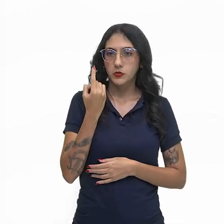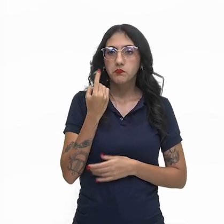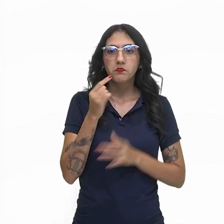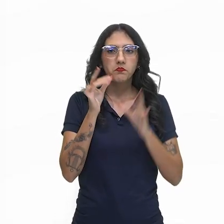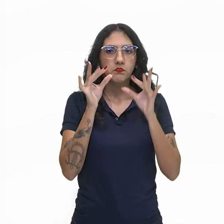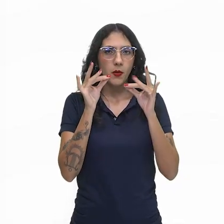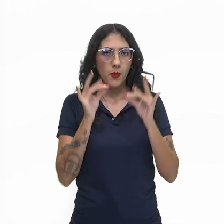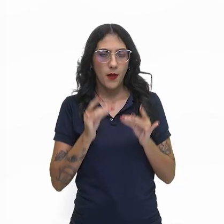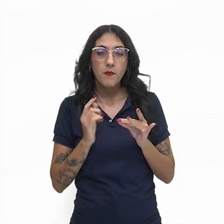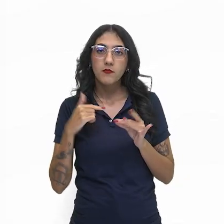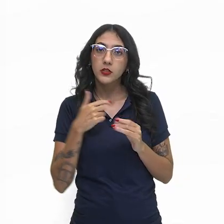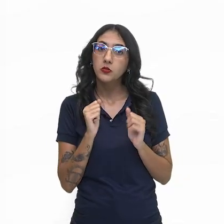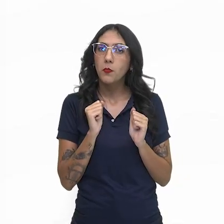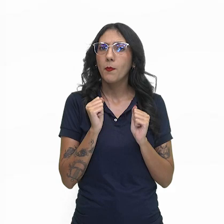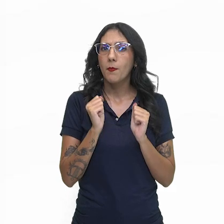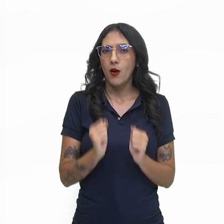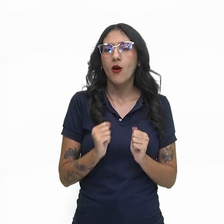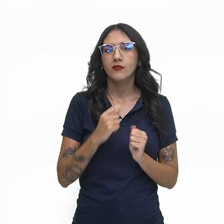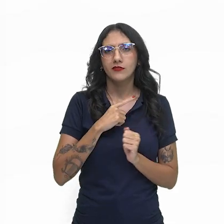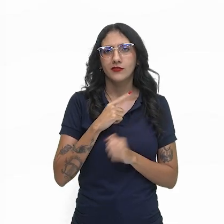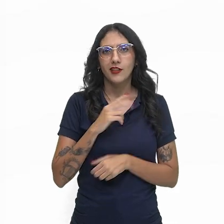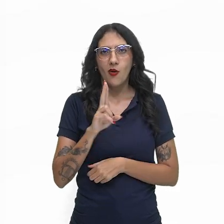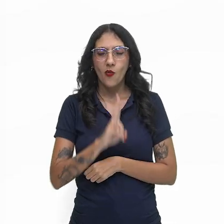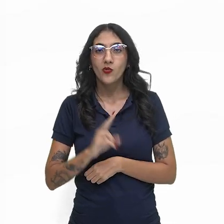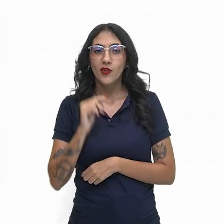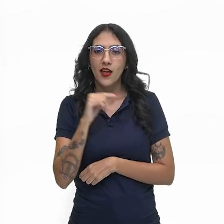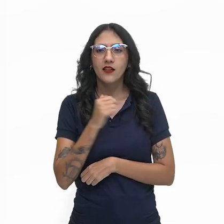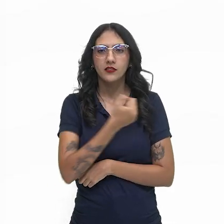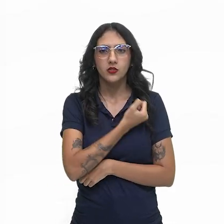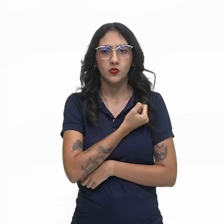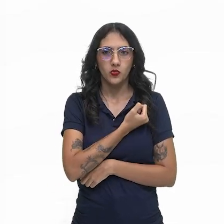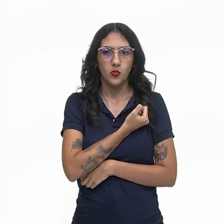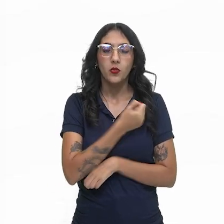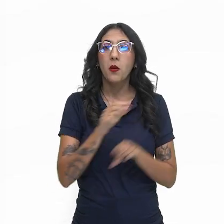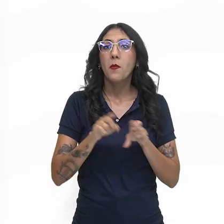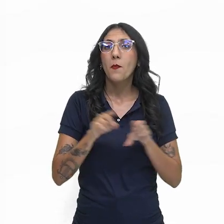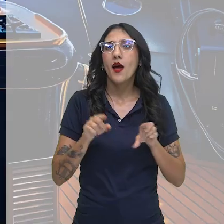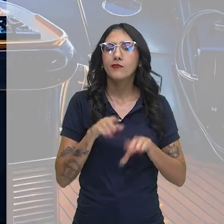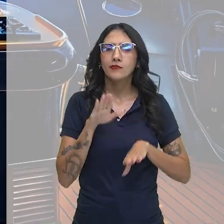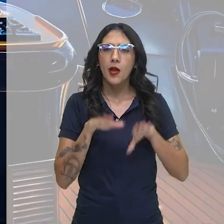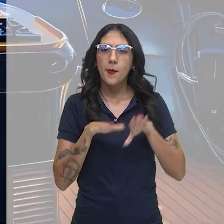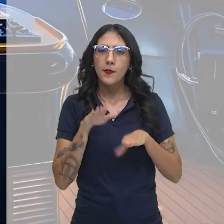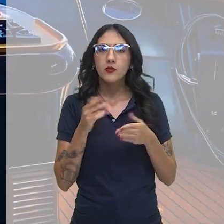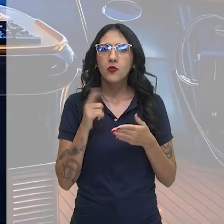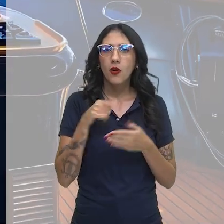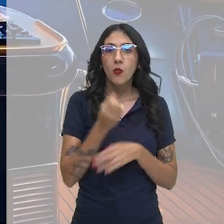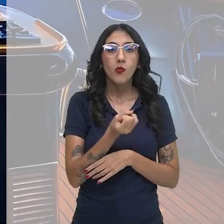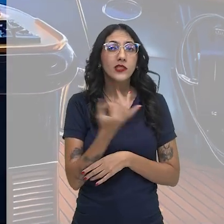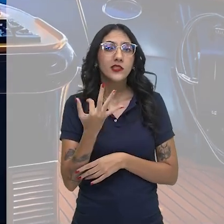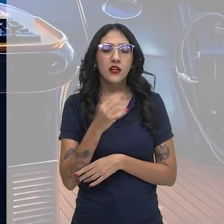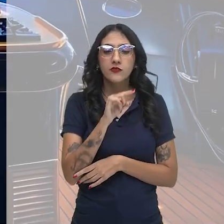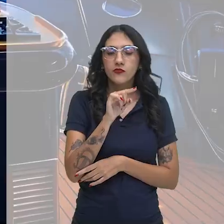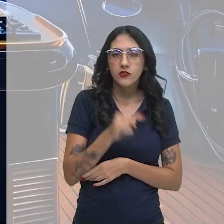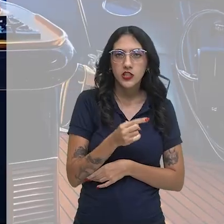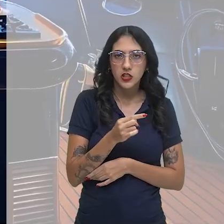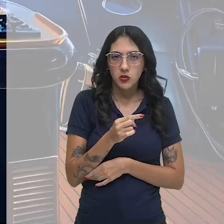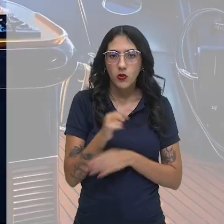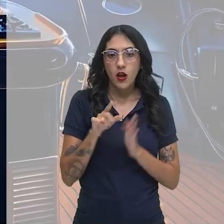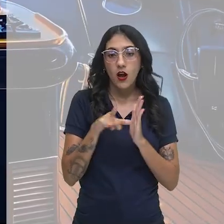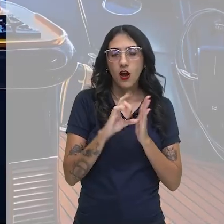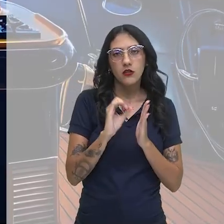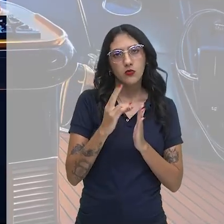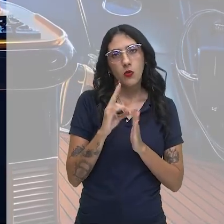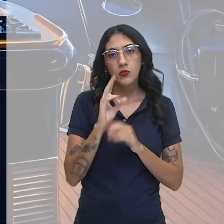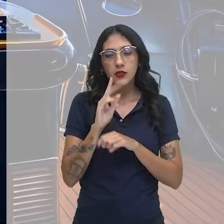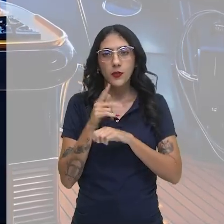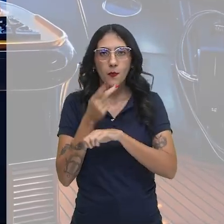você pode colocar aí esses números. Dependendo aí da nossa casa decimal, eu posso colocar. Então, vejam